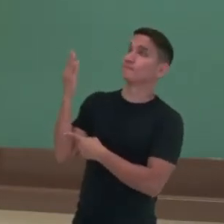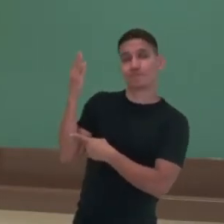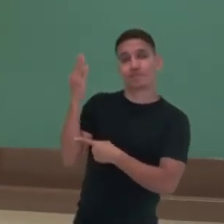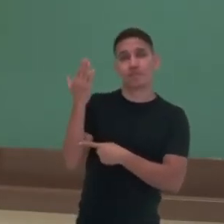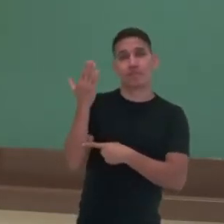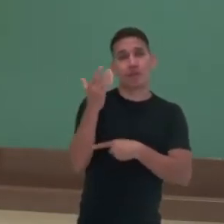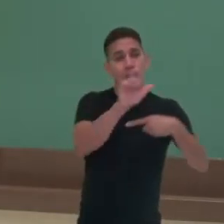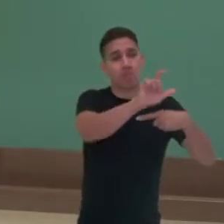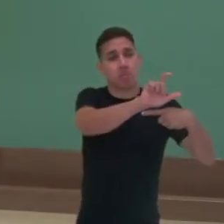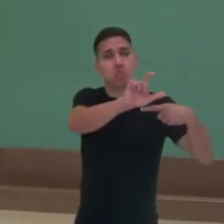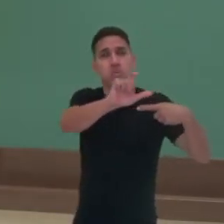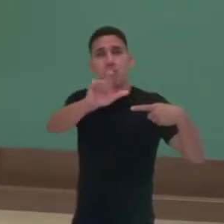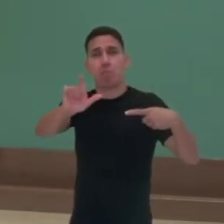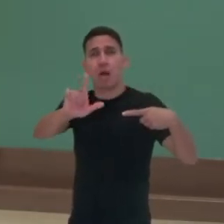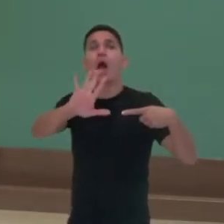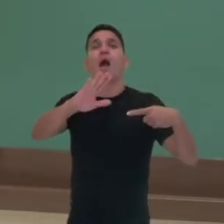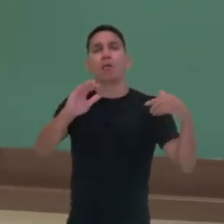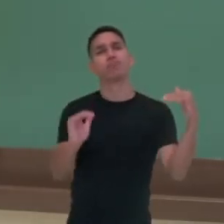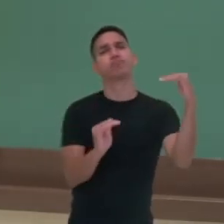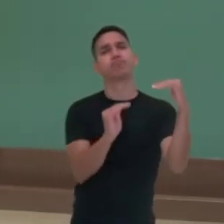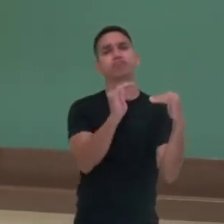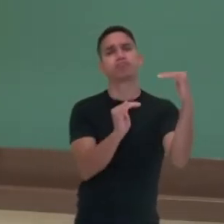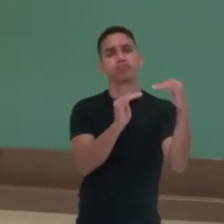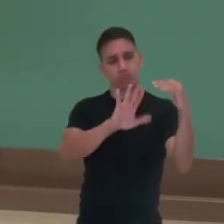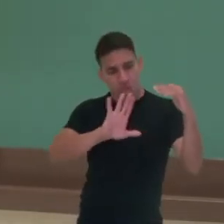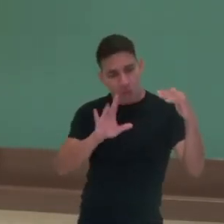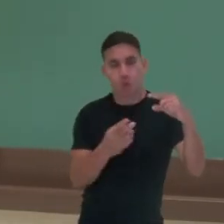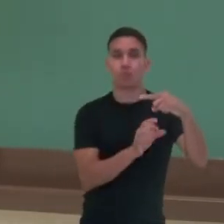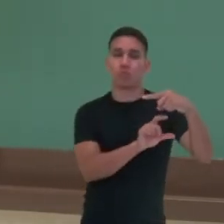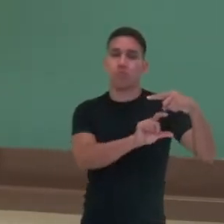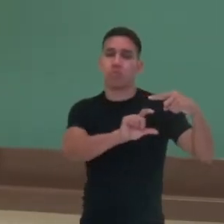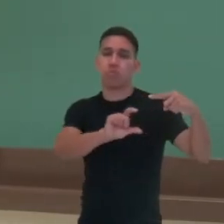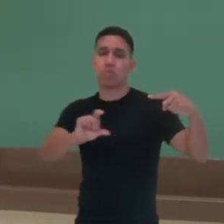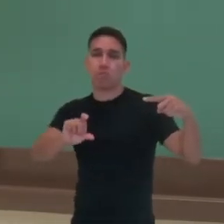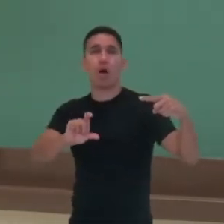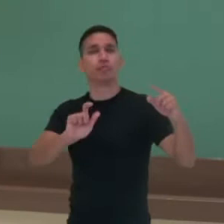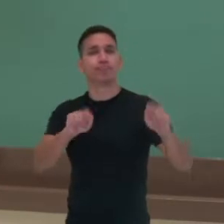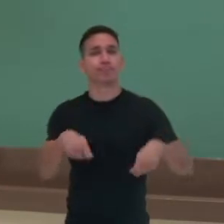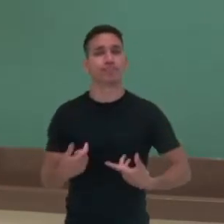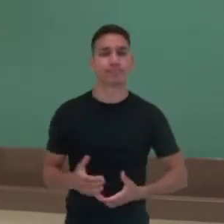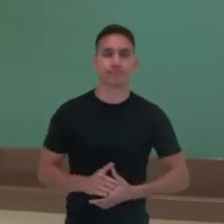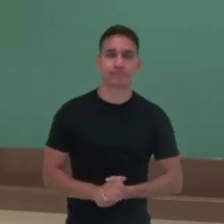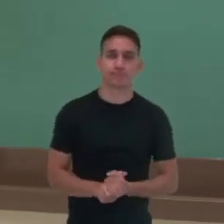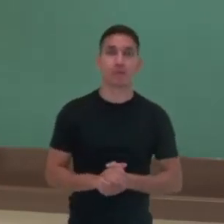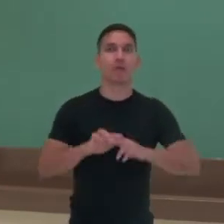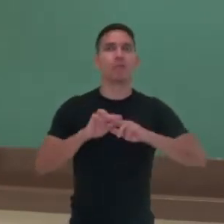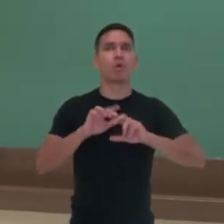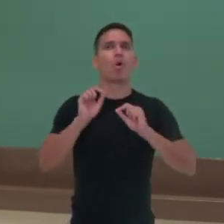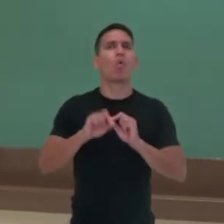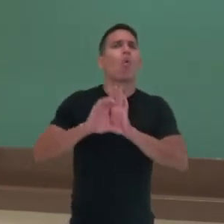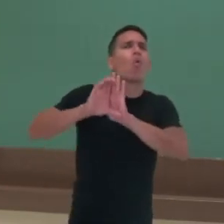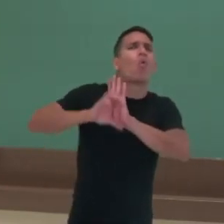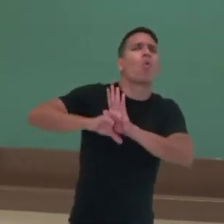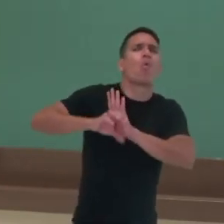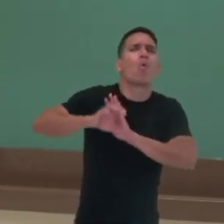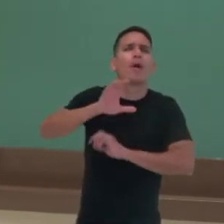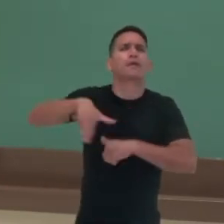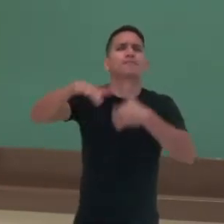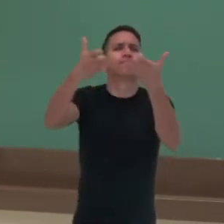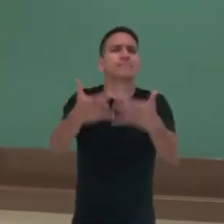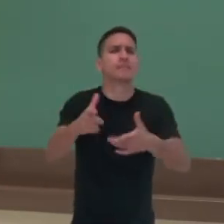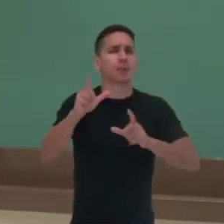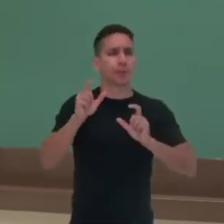eles são diretamente proporcionais aos números que estão embaixo. Então, o que a definição nos diz?